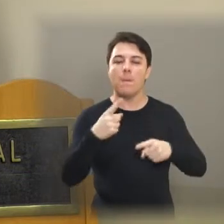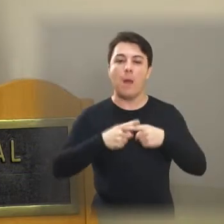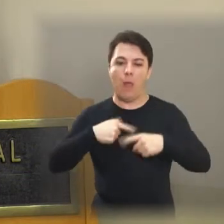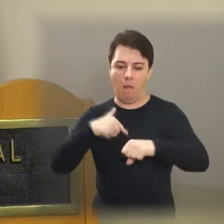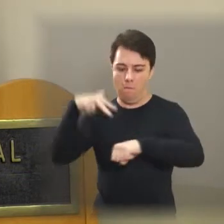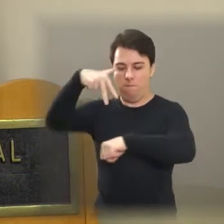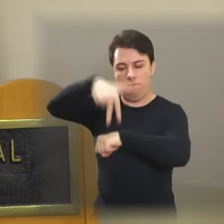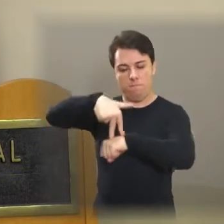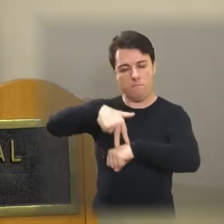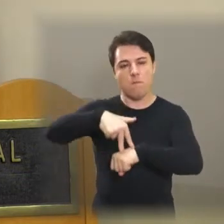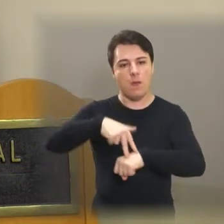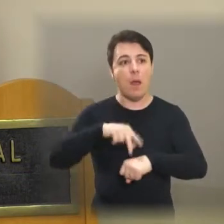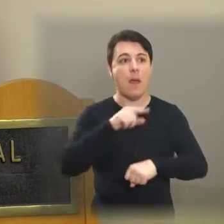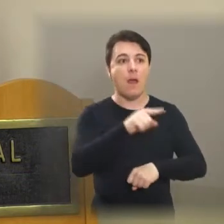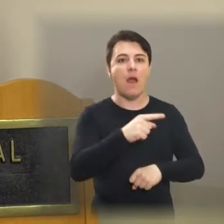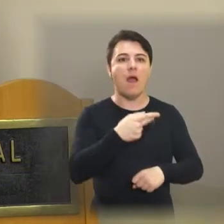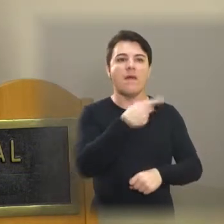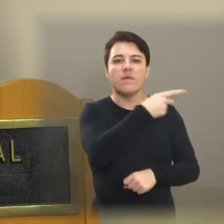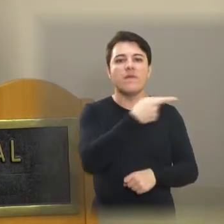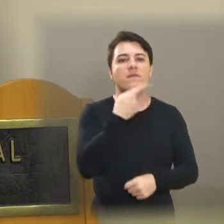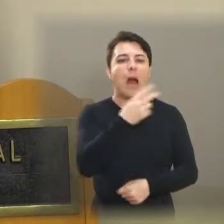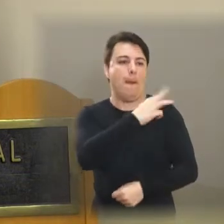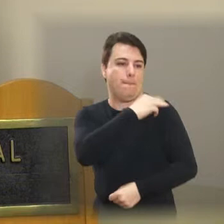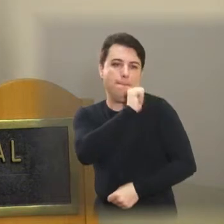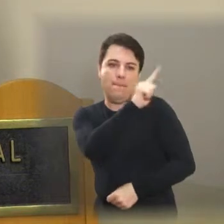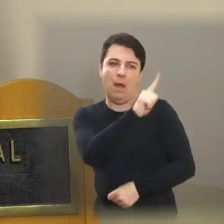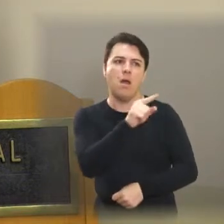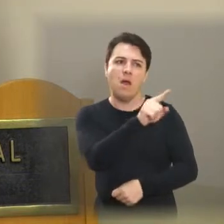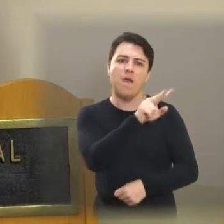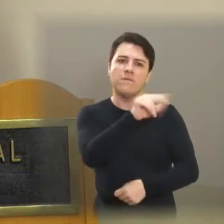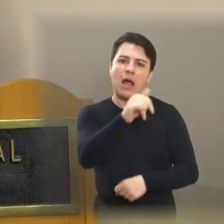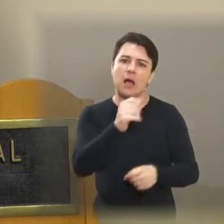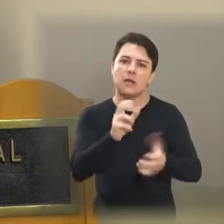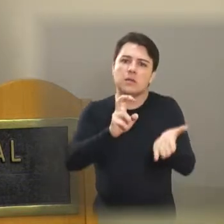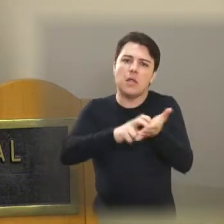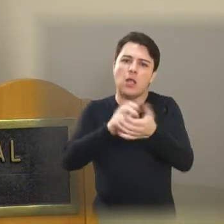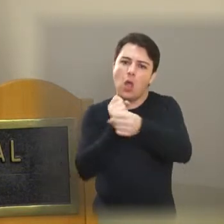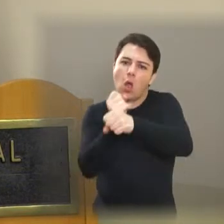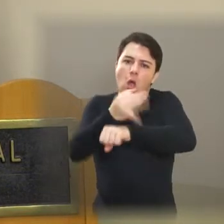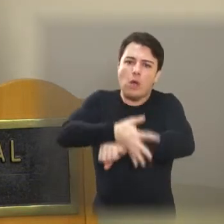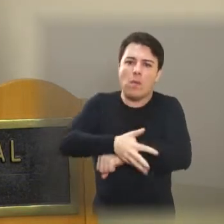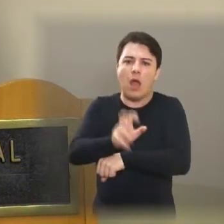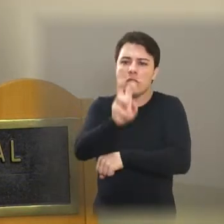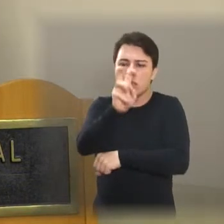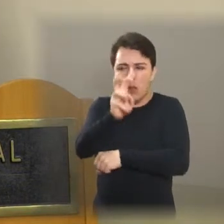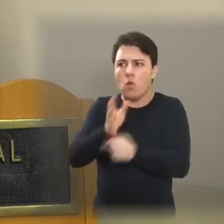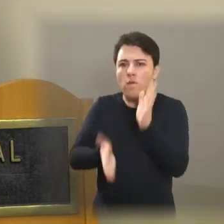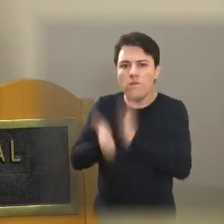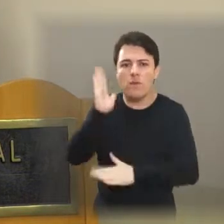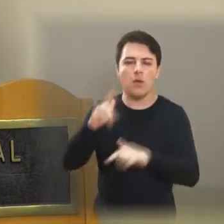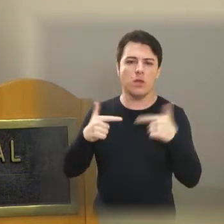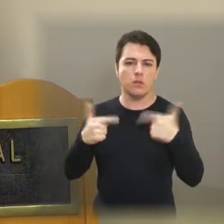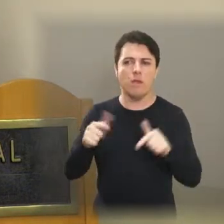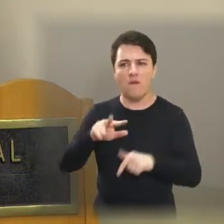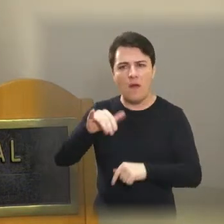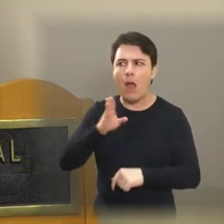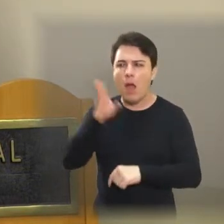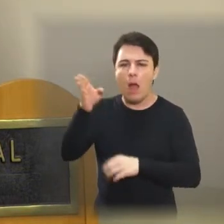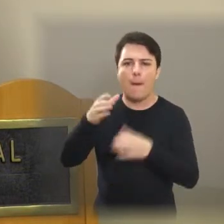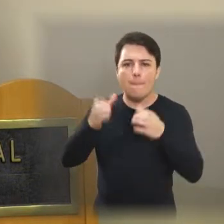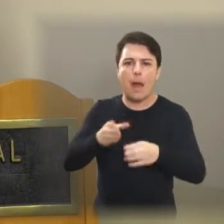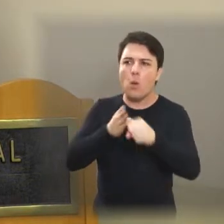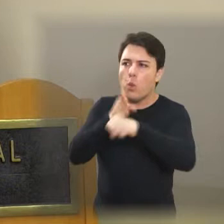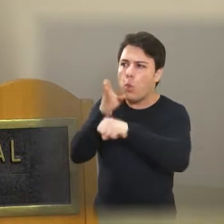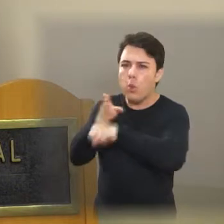tribuna. É fácil falar de mim. Vai trabalhar que nem eu, levanta 5 horas da manhã, 4 horas da manhã, 6 horas da manhã, vai para os bairros.